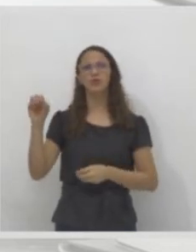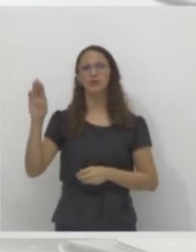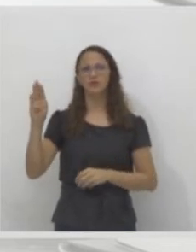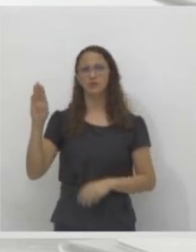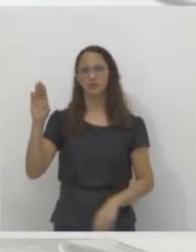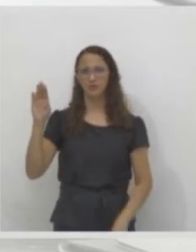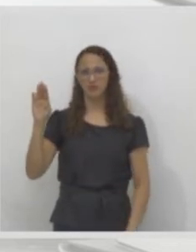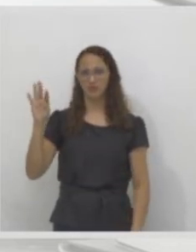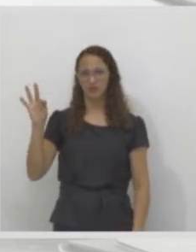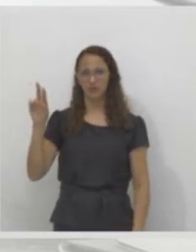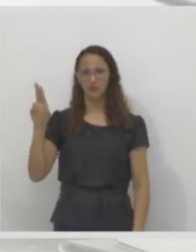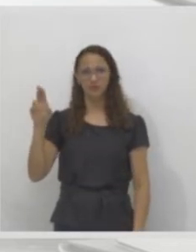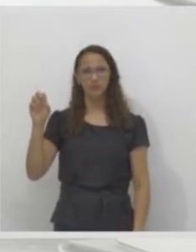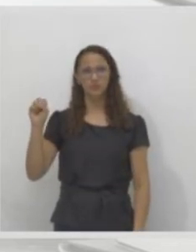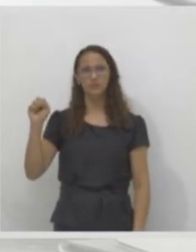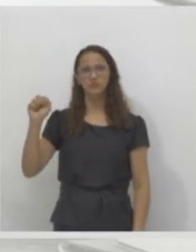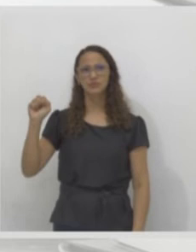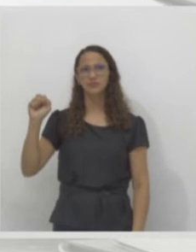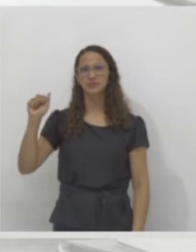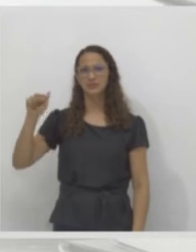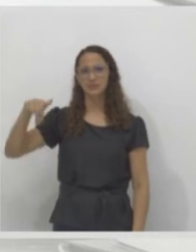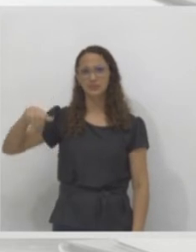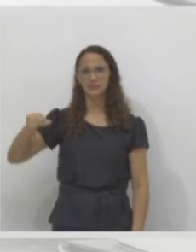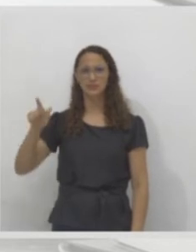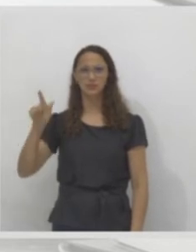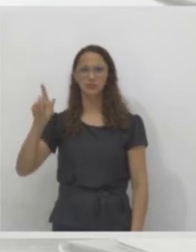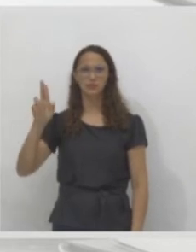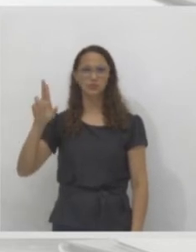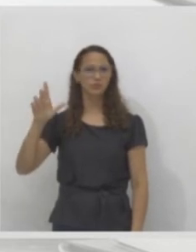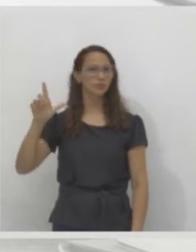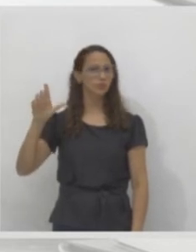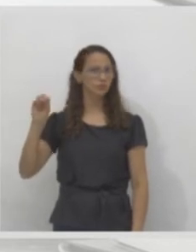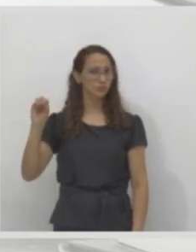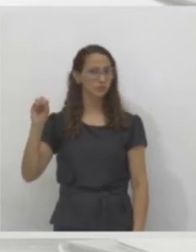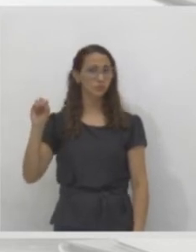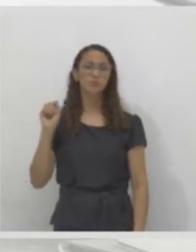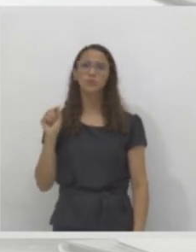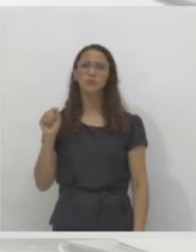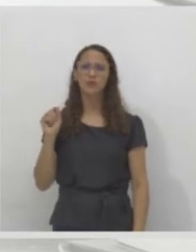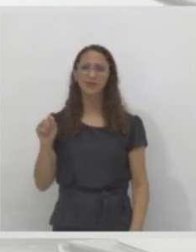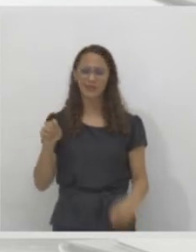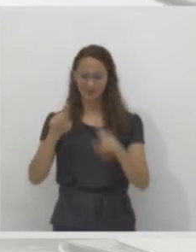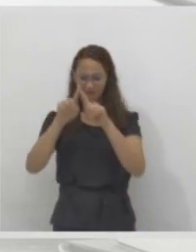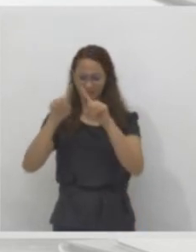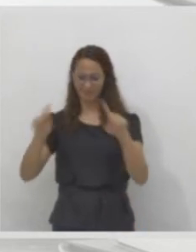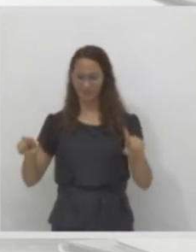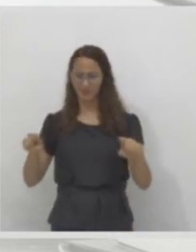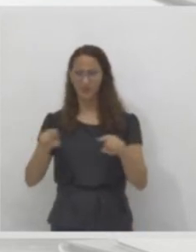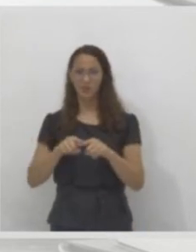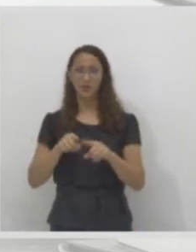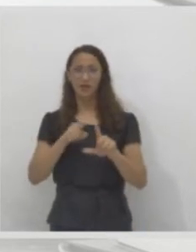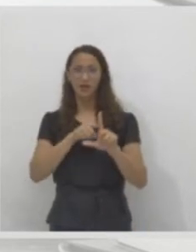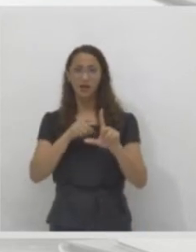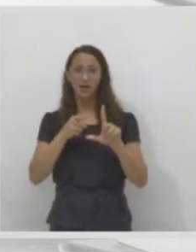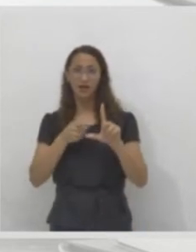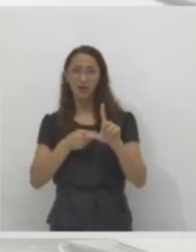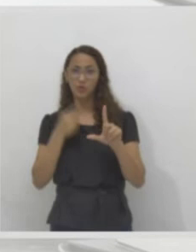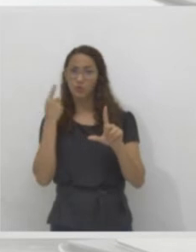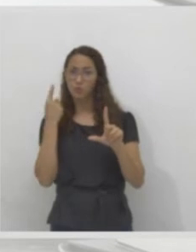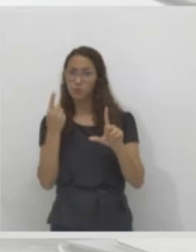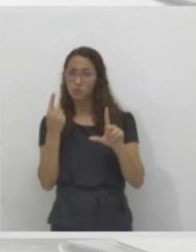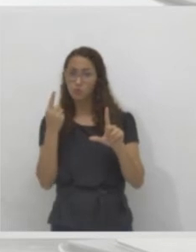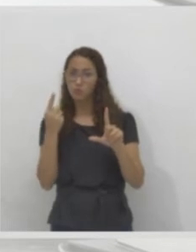triângulo obtusângulo, que são triângulos em que um de seus ângulos tem a medida maior